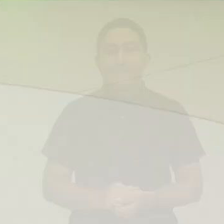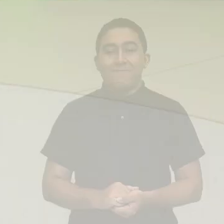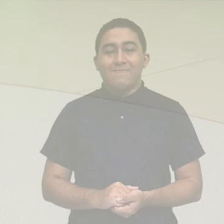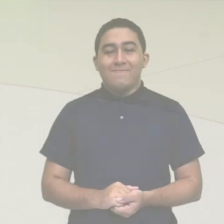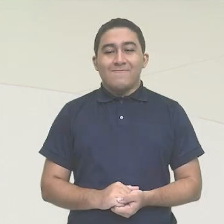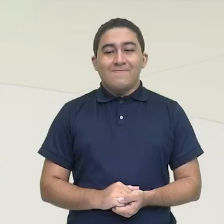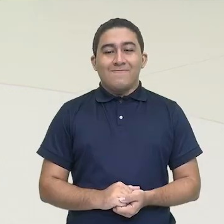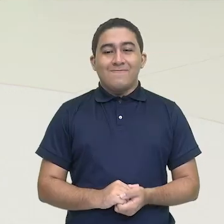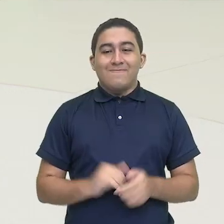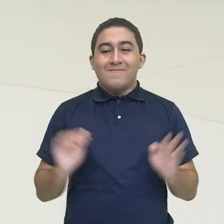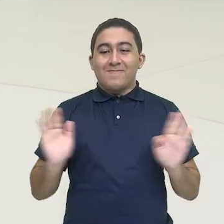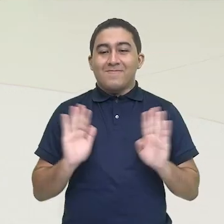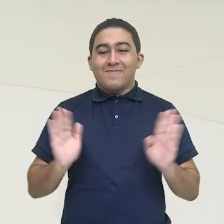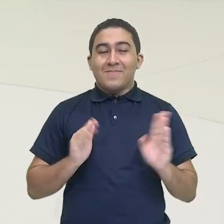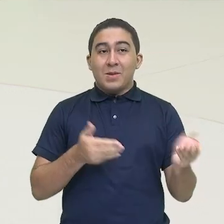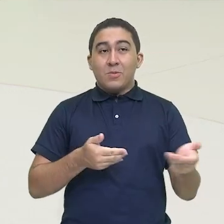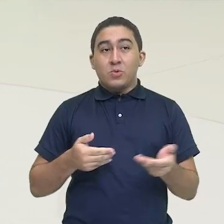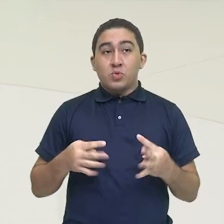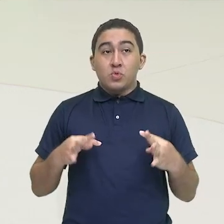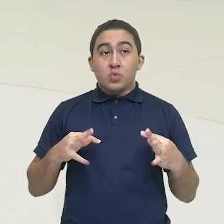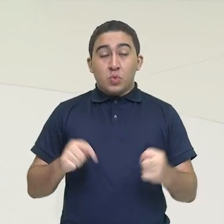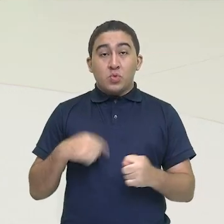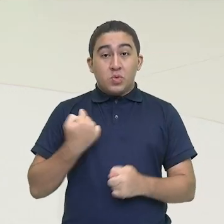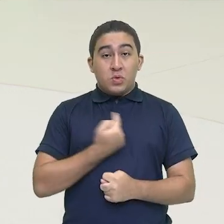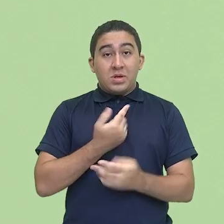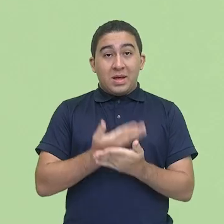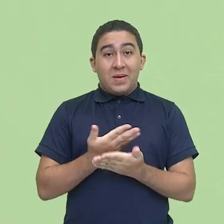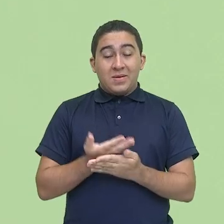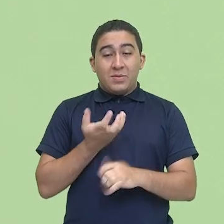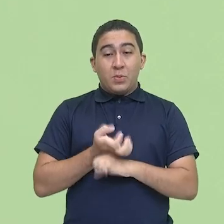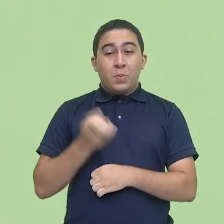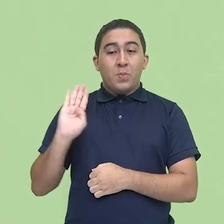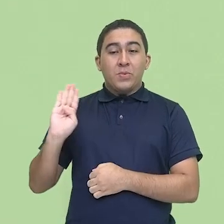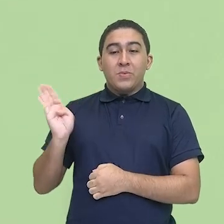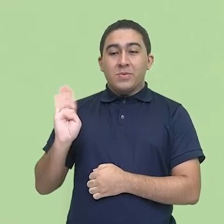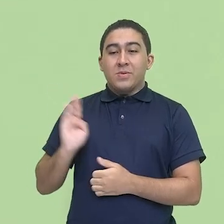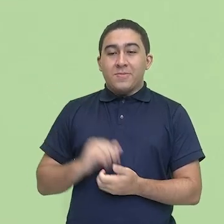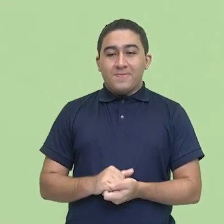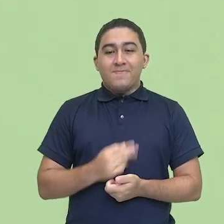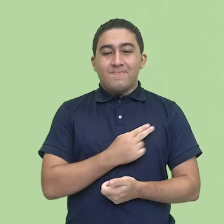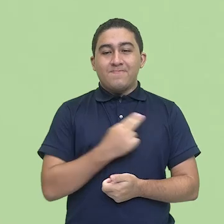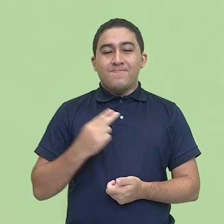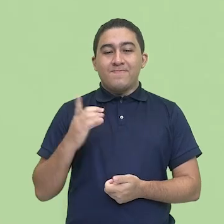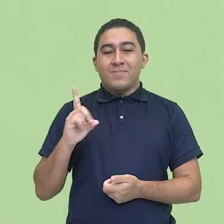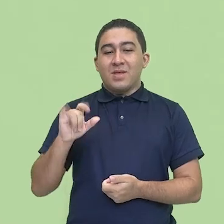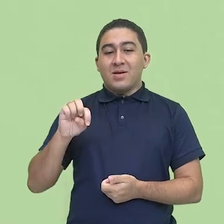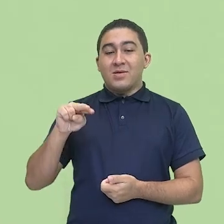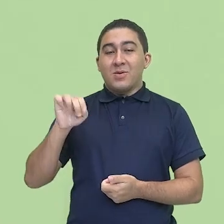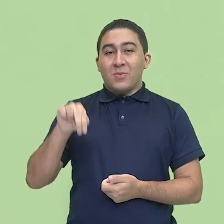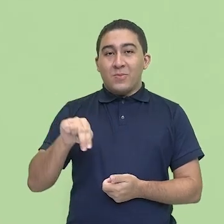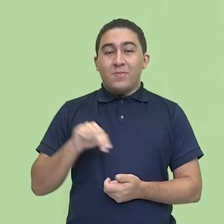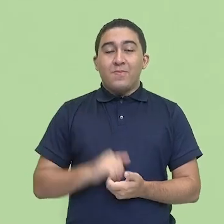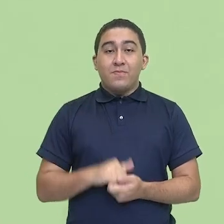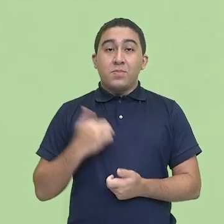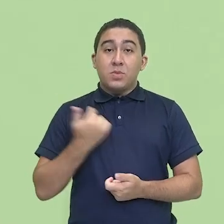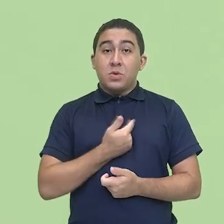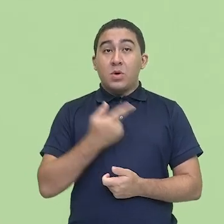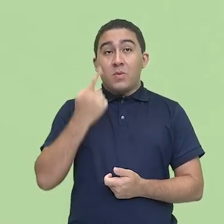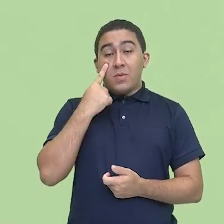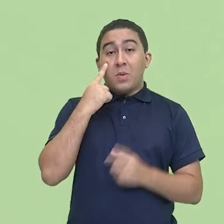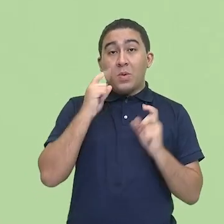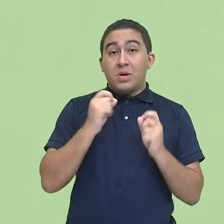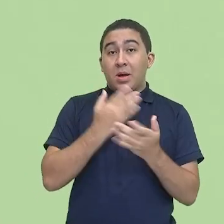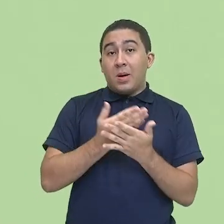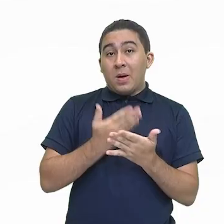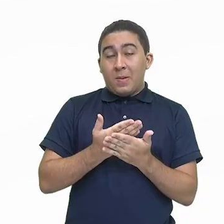Olá, sejam bem-vindos para a nossa aula de Biologia. Eu sou o professor Daison Jardim e vamos ver aí o que temos na